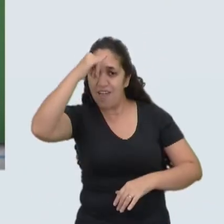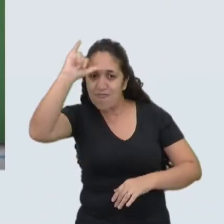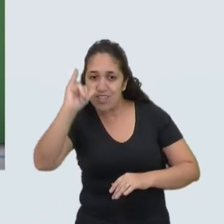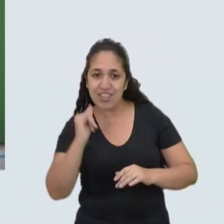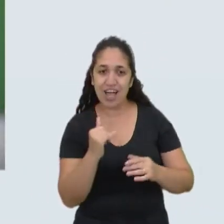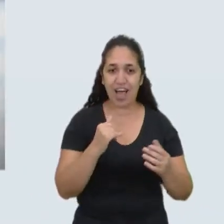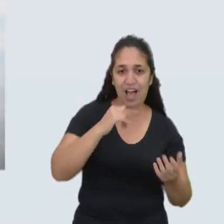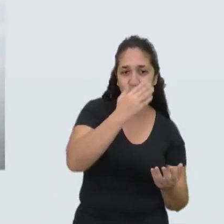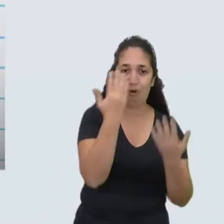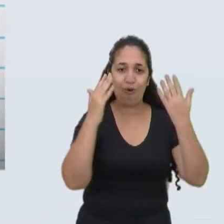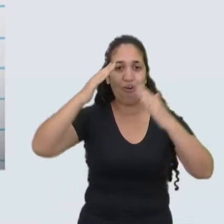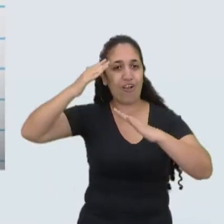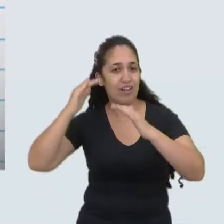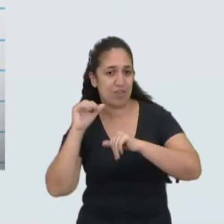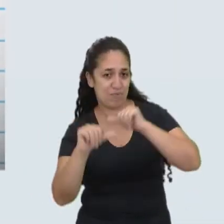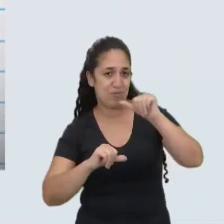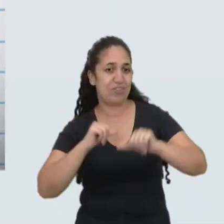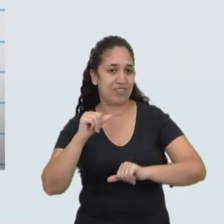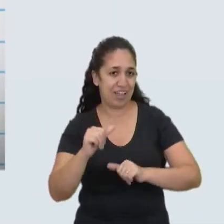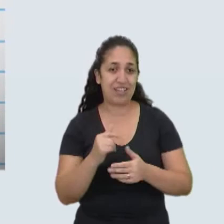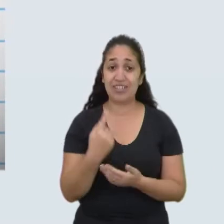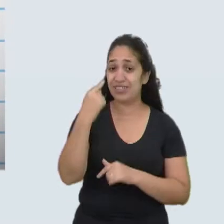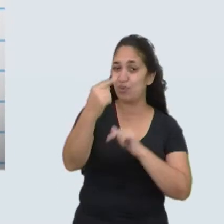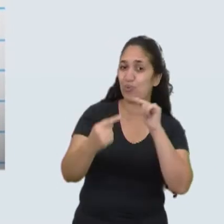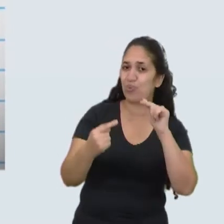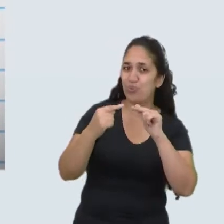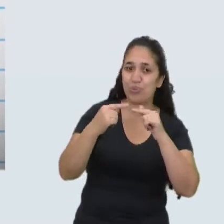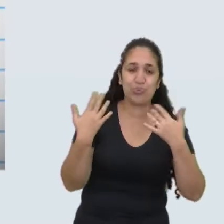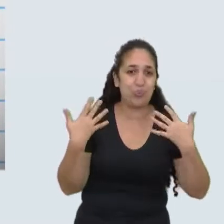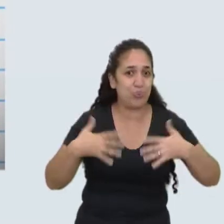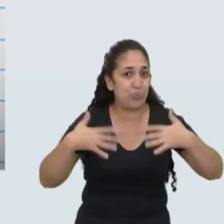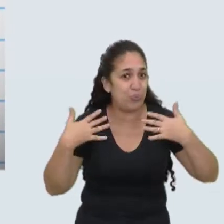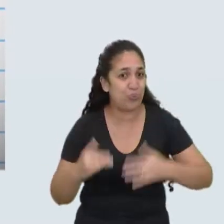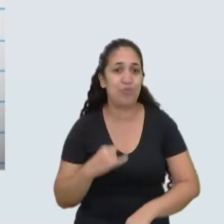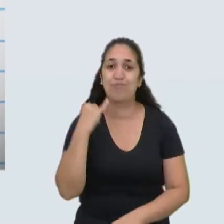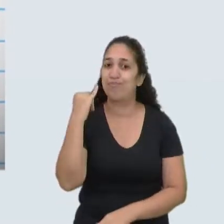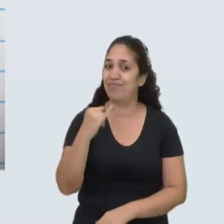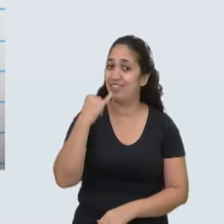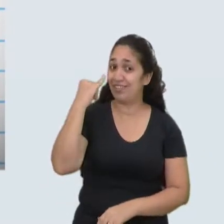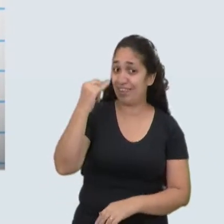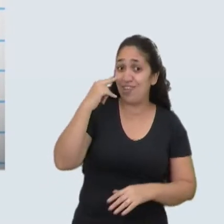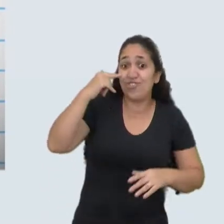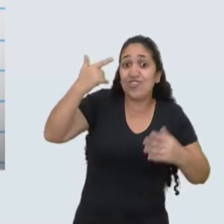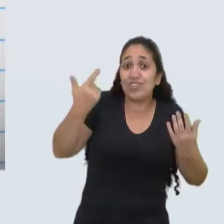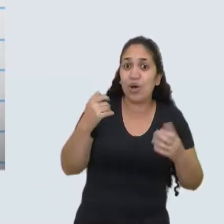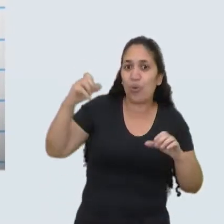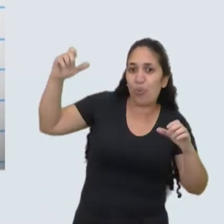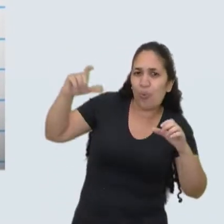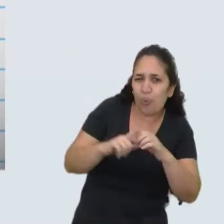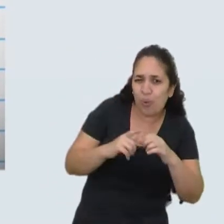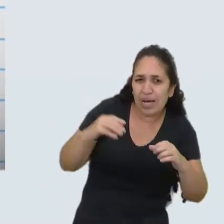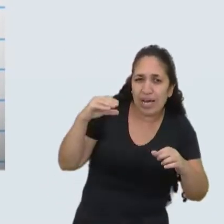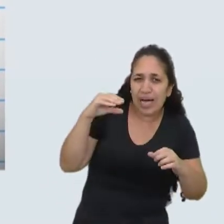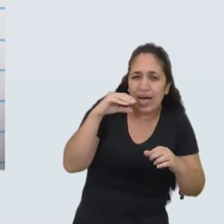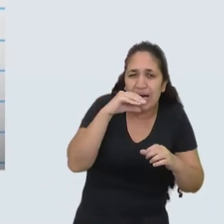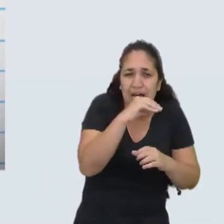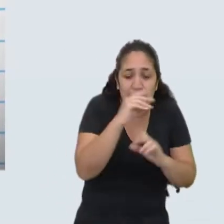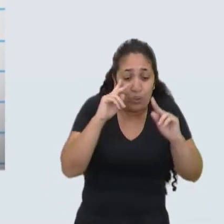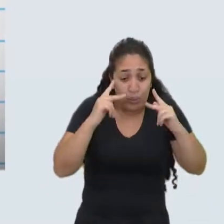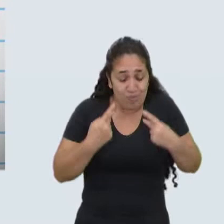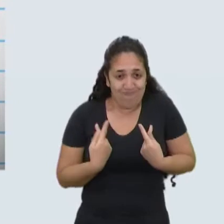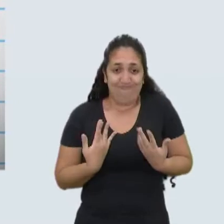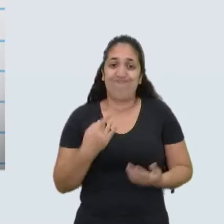impactos. Sem dúvida nenhuma, este é um objetivo de extrema relevância. Afinal, o aquecimento global coloca a própria vida humana em